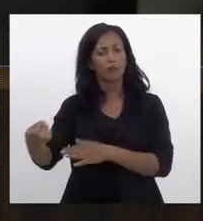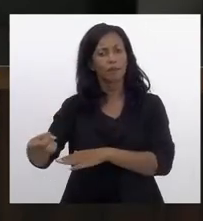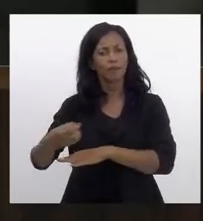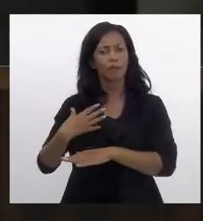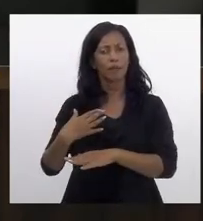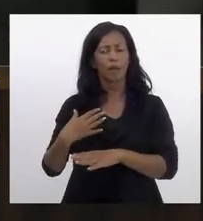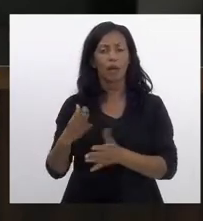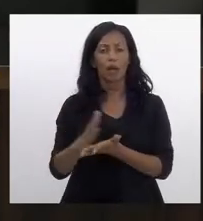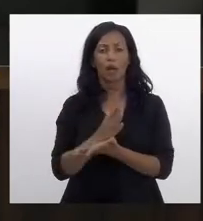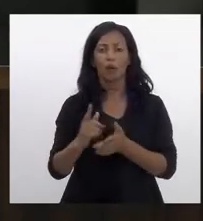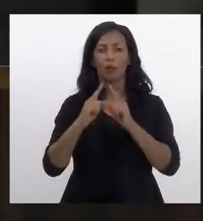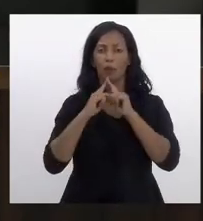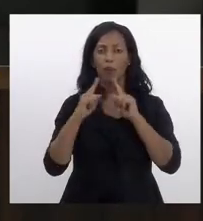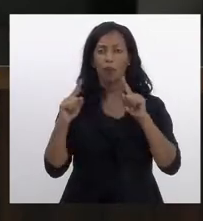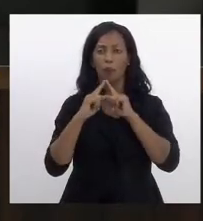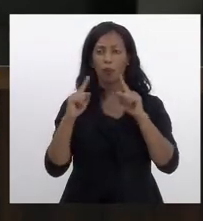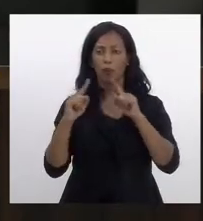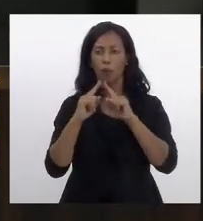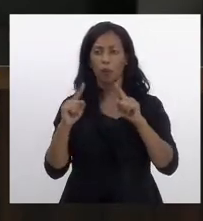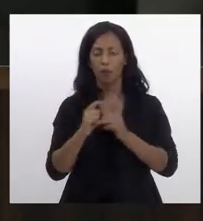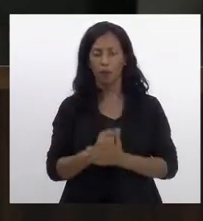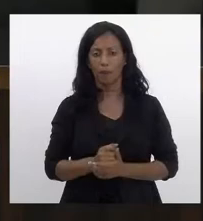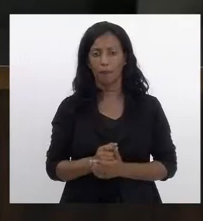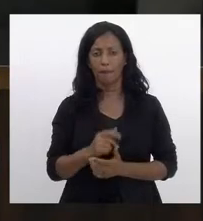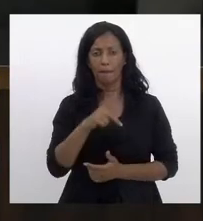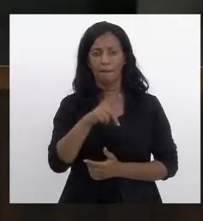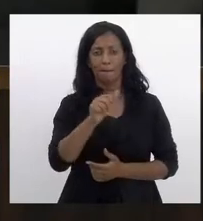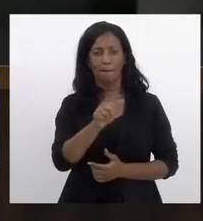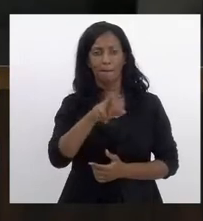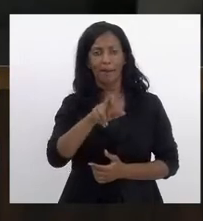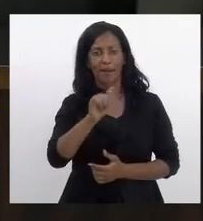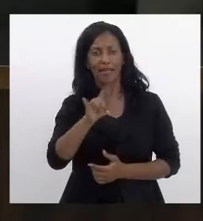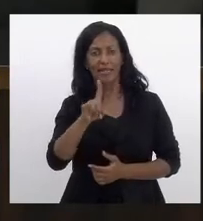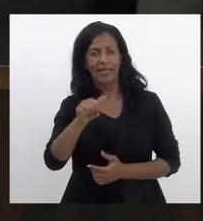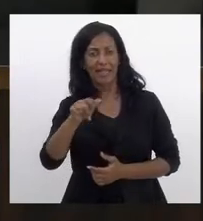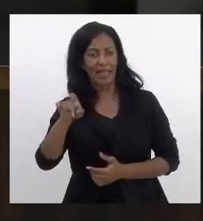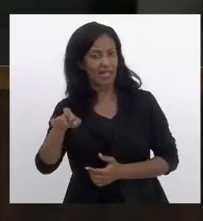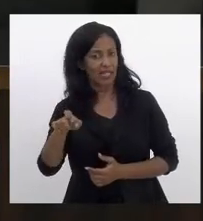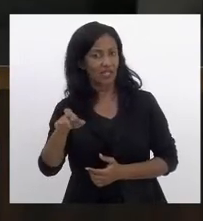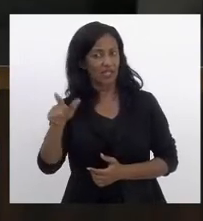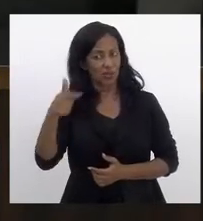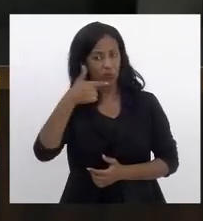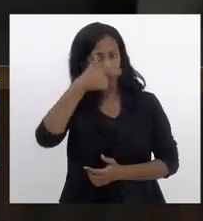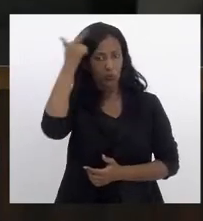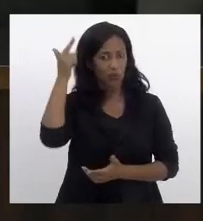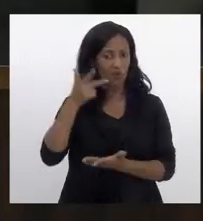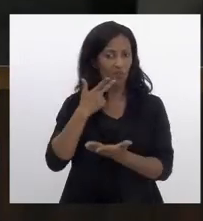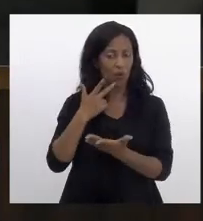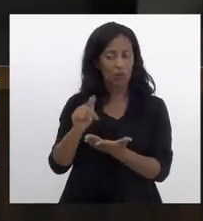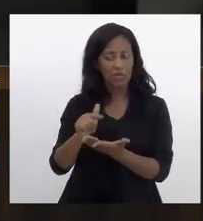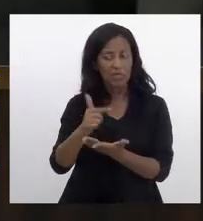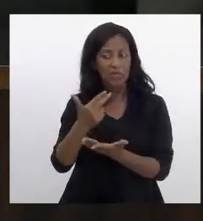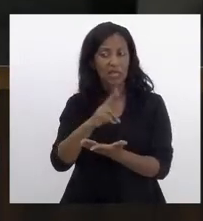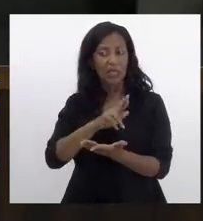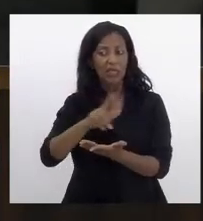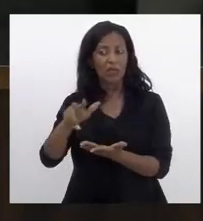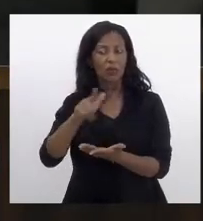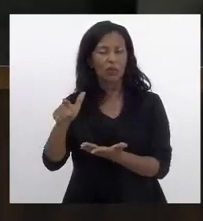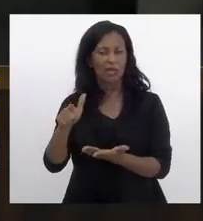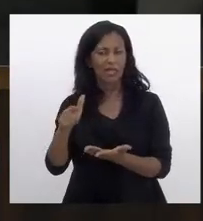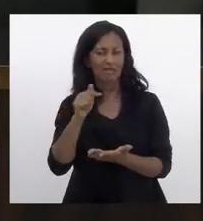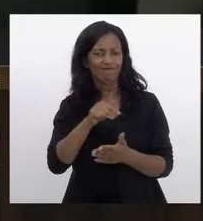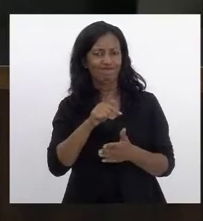algumas reclamações em relação à paridade. E o Luiz está colocando que, não tendo paridade, é